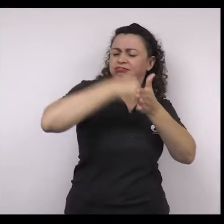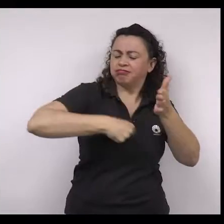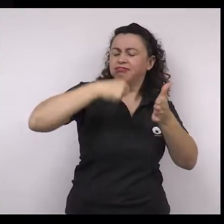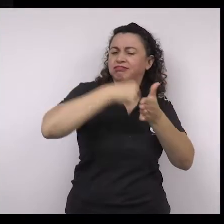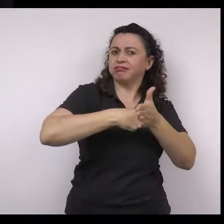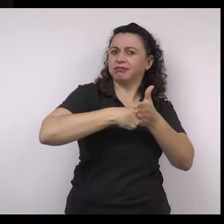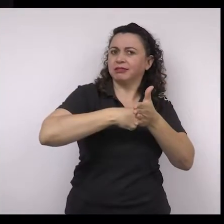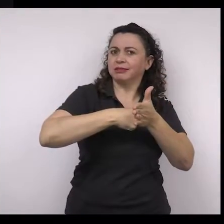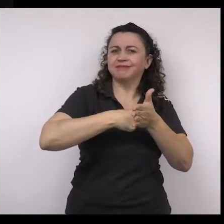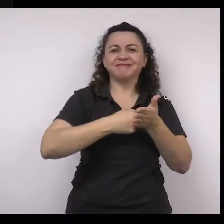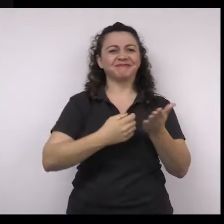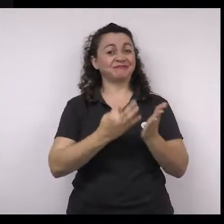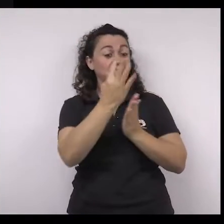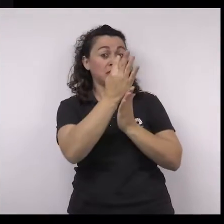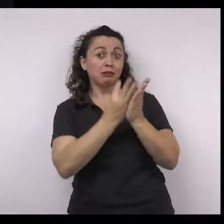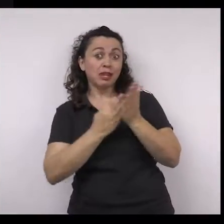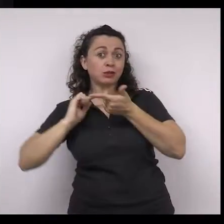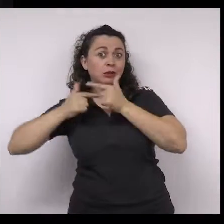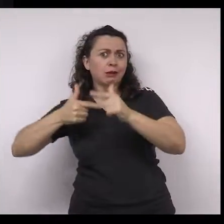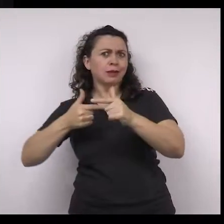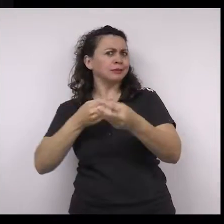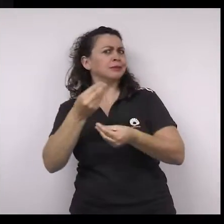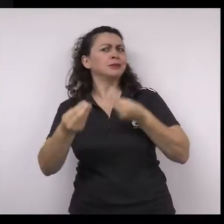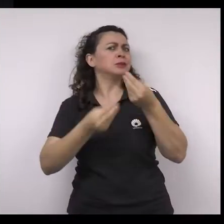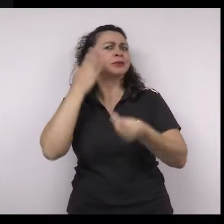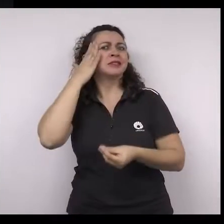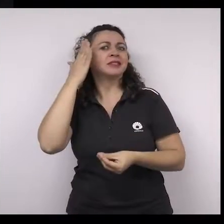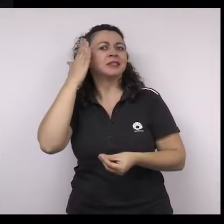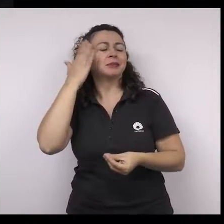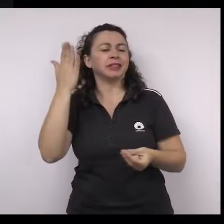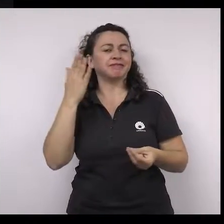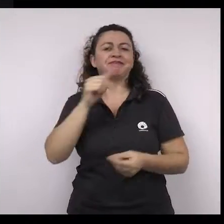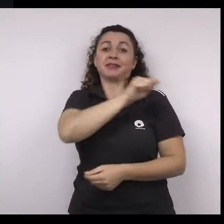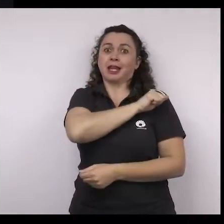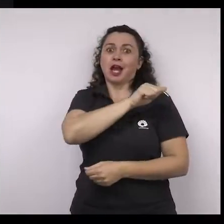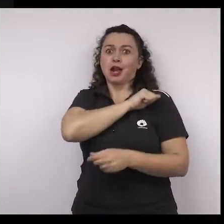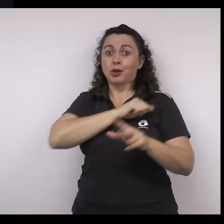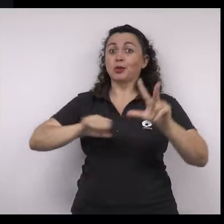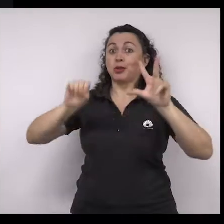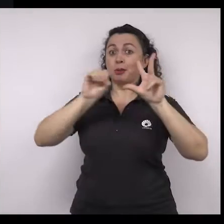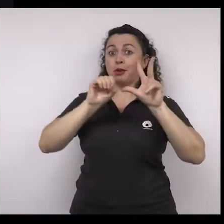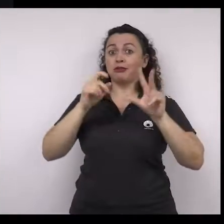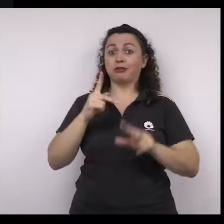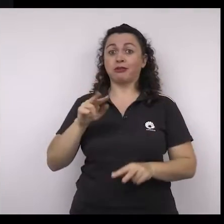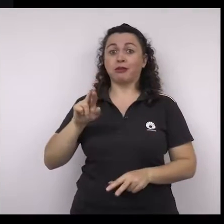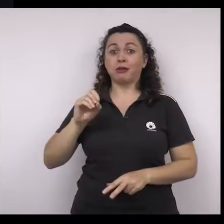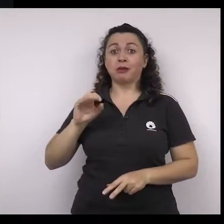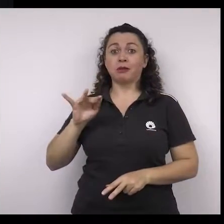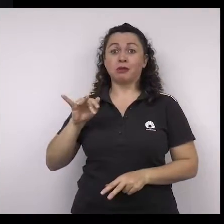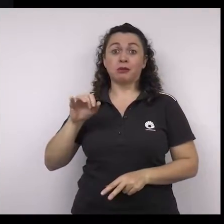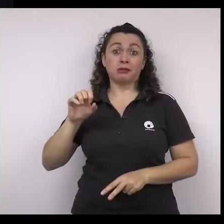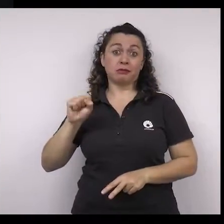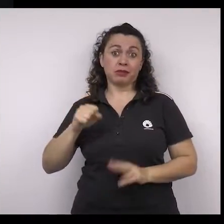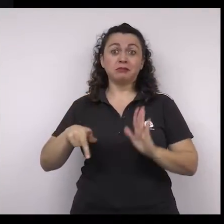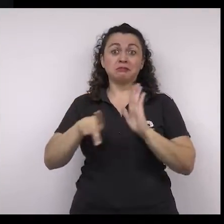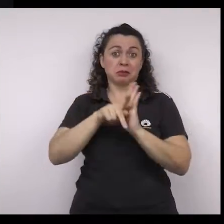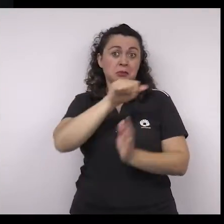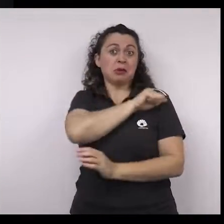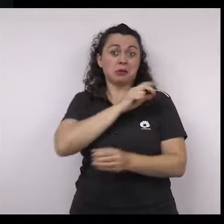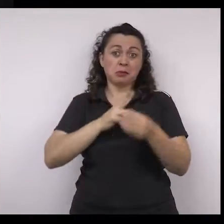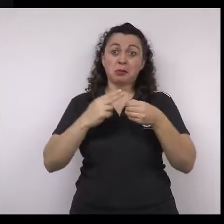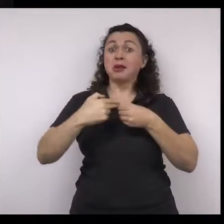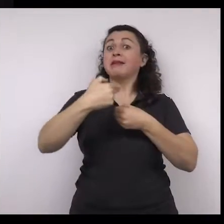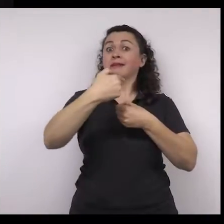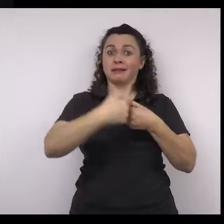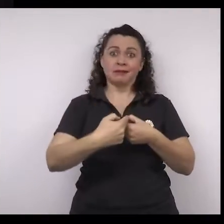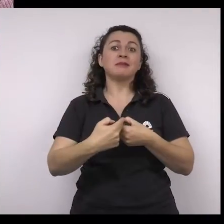luta. O que faz um texto ser clássico? A experiência de alunos do Profis, o Programa de Formação Interdisciplinar